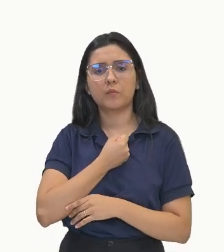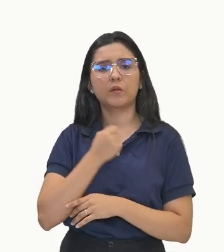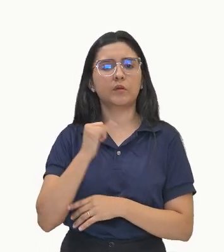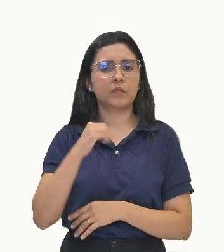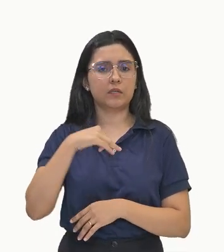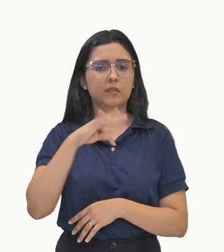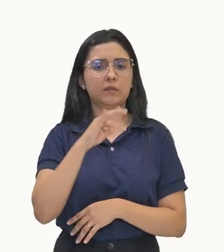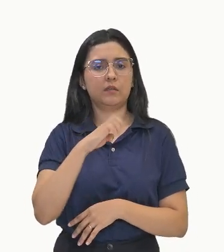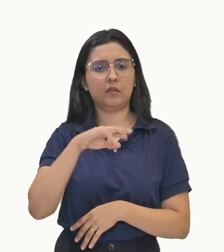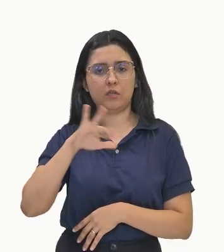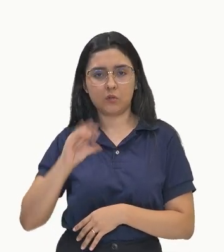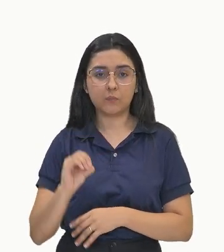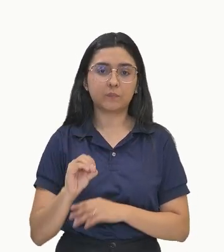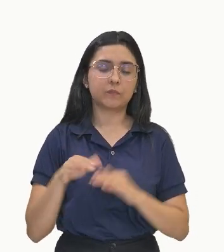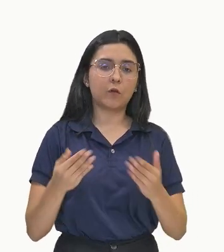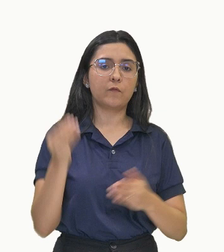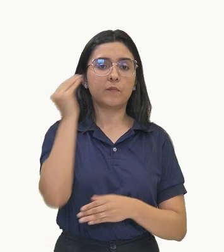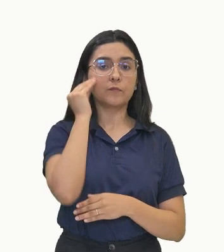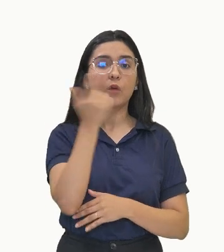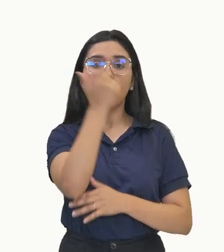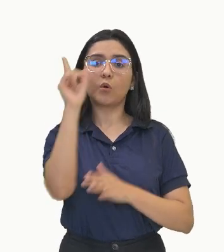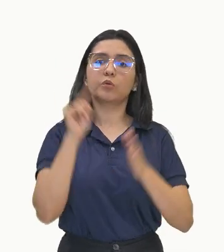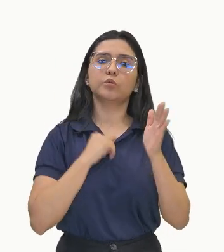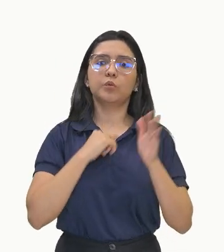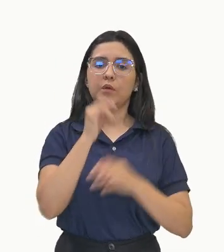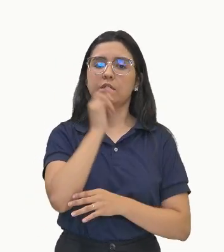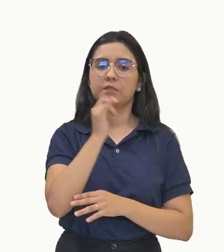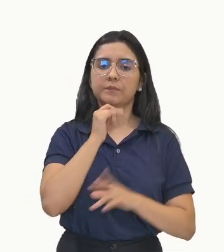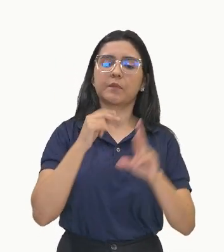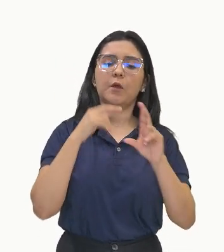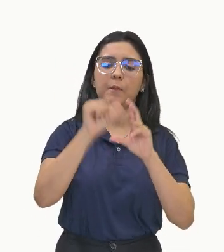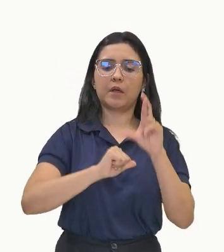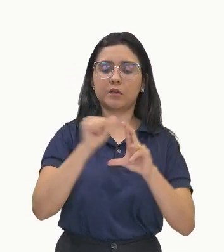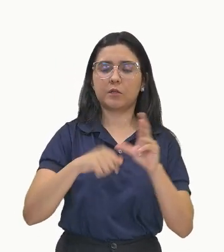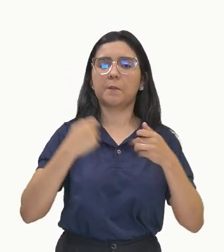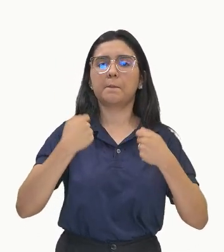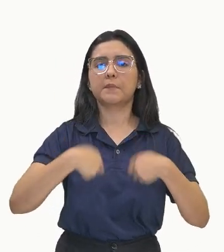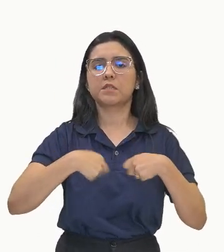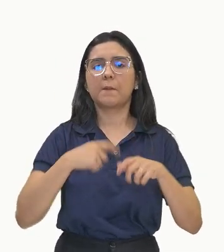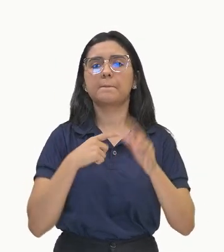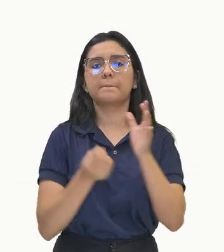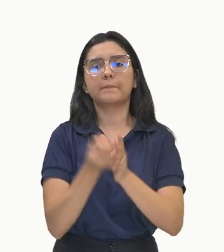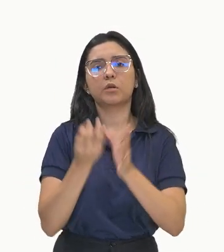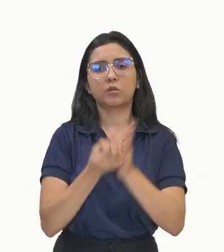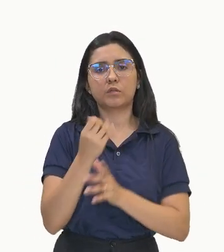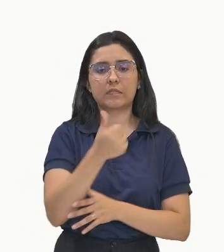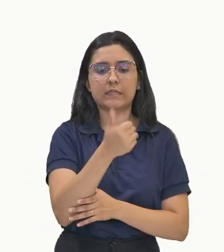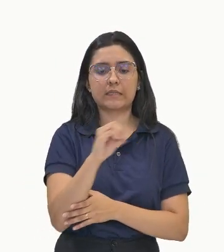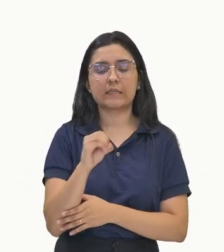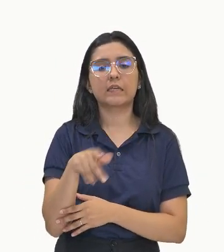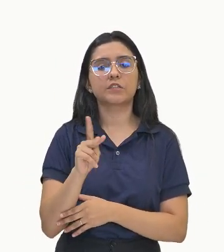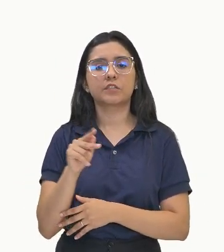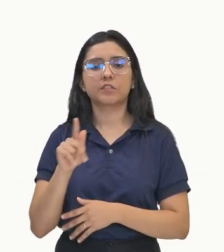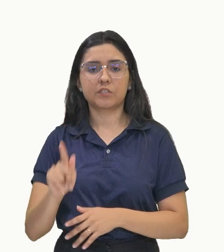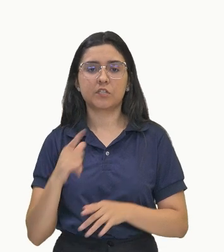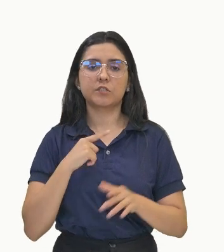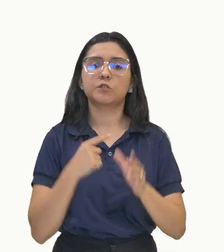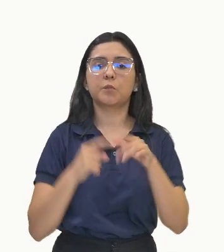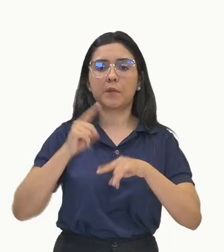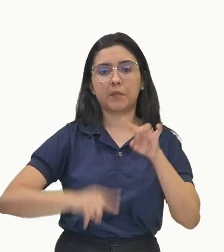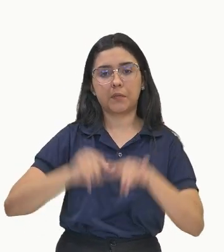outros exemplos. Uma reação química deveria produzir 10 quilos de um